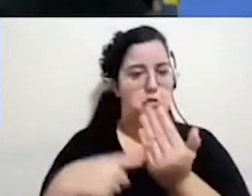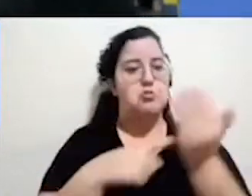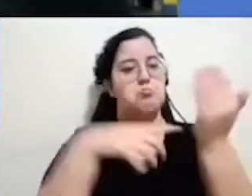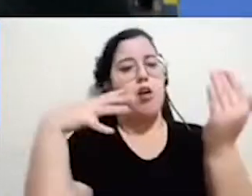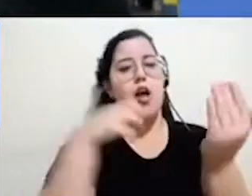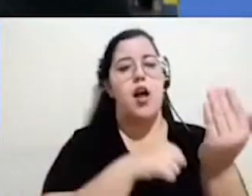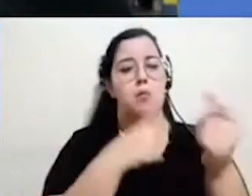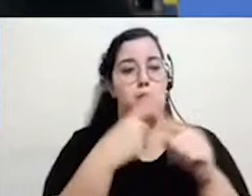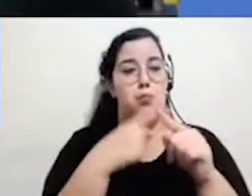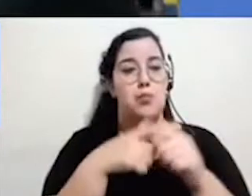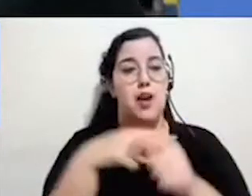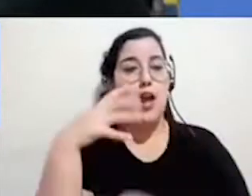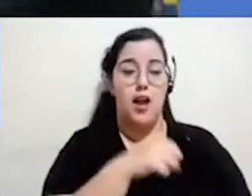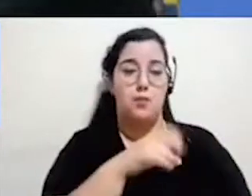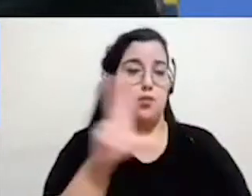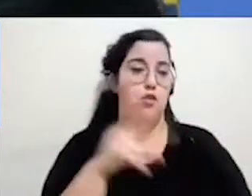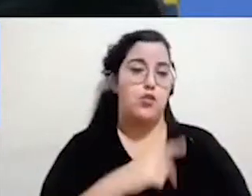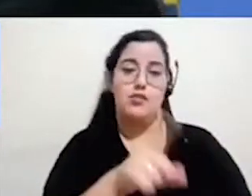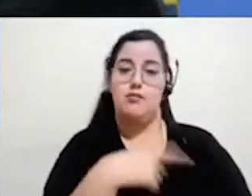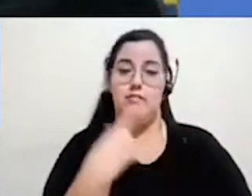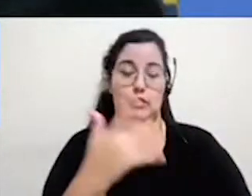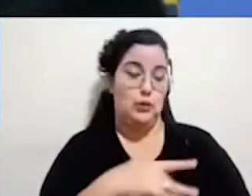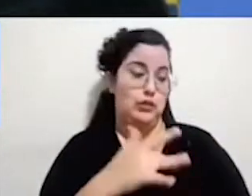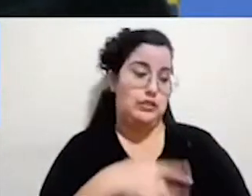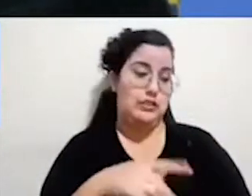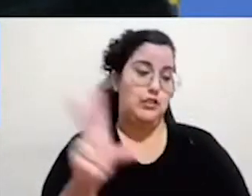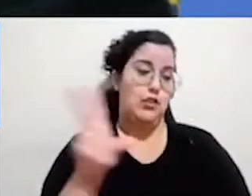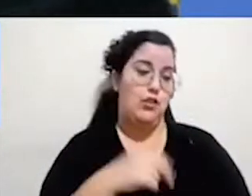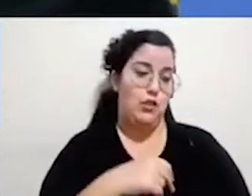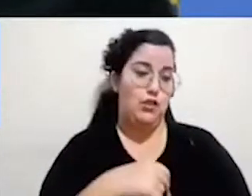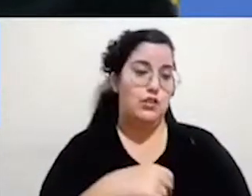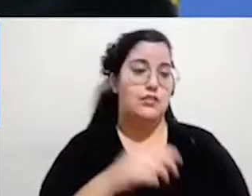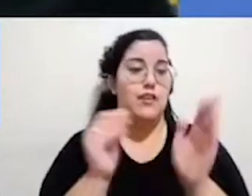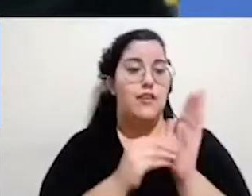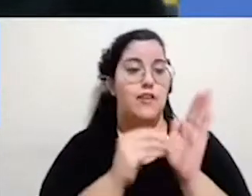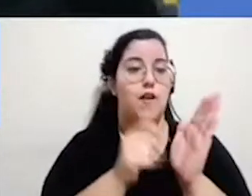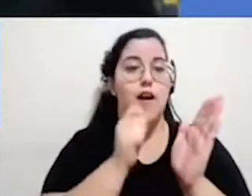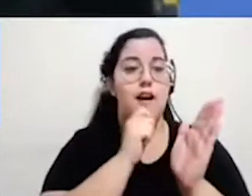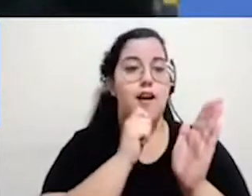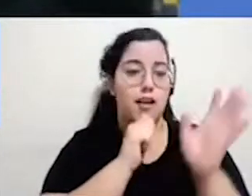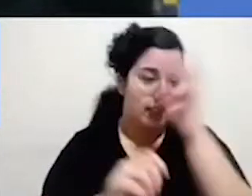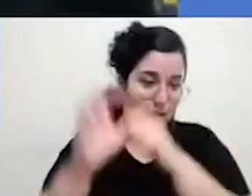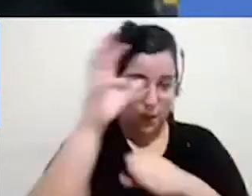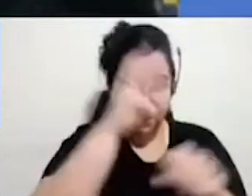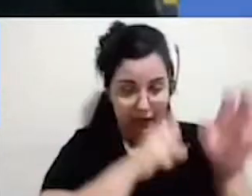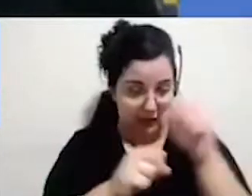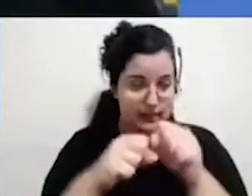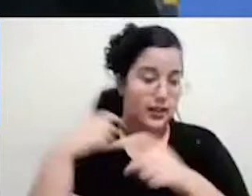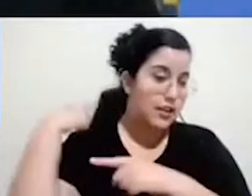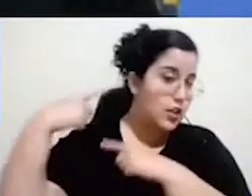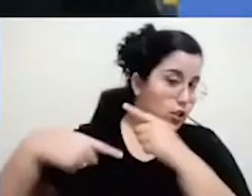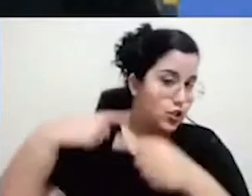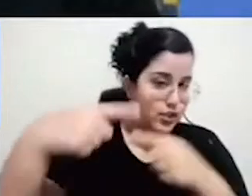computação quântica. Coitados de nós, né, que estamos precisando capacitar toda uma geração aí.